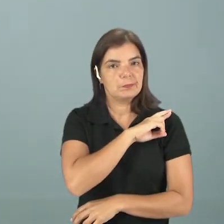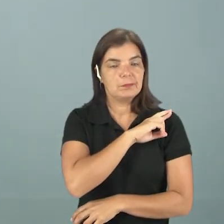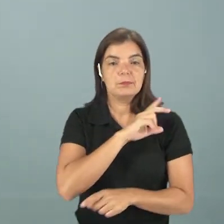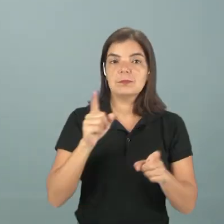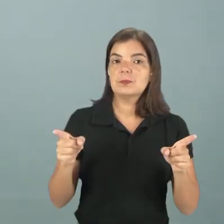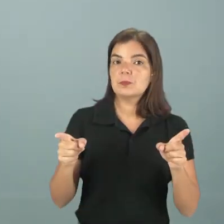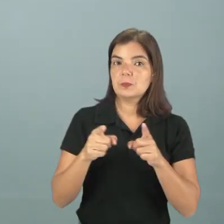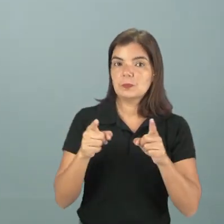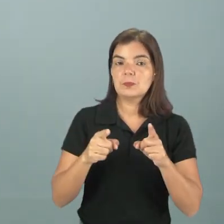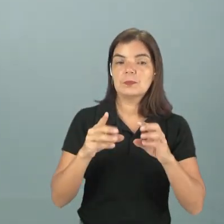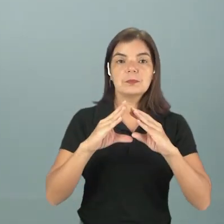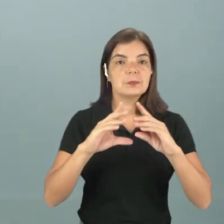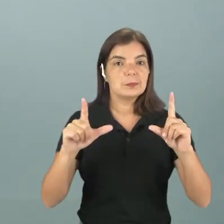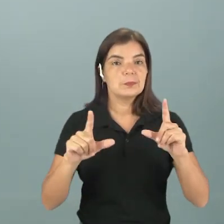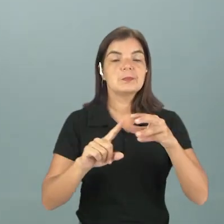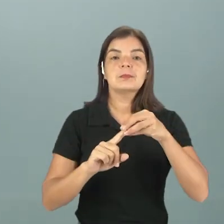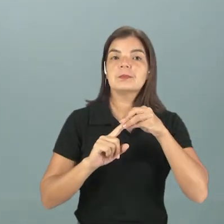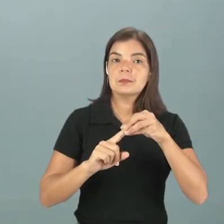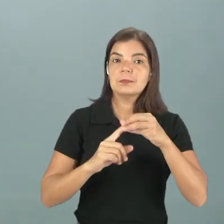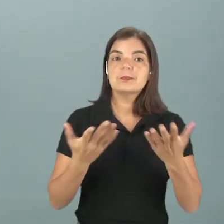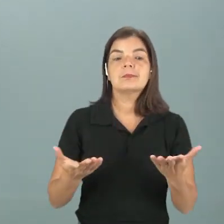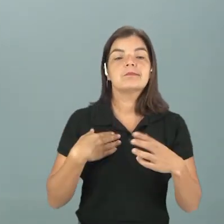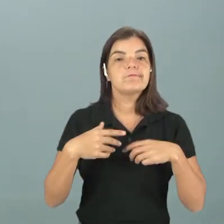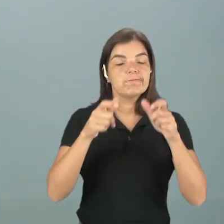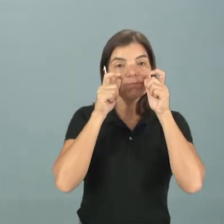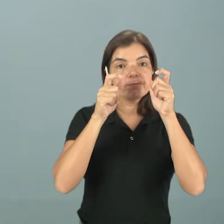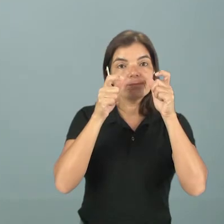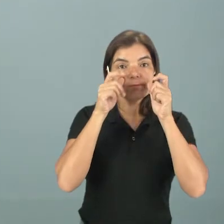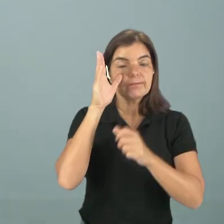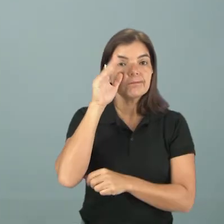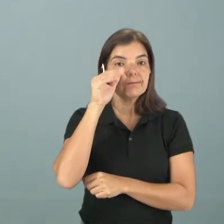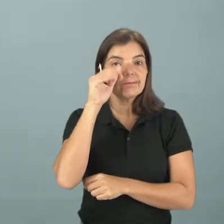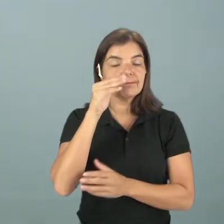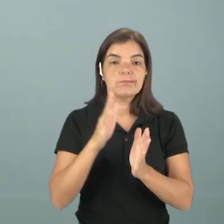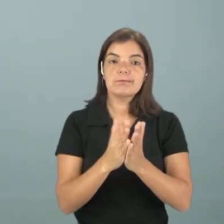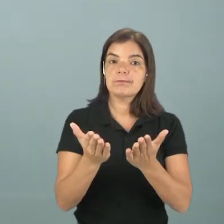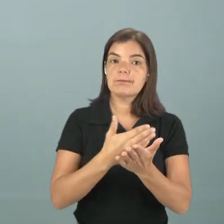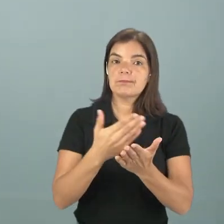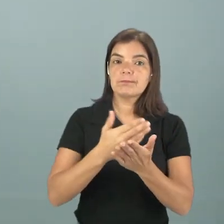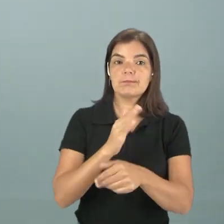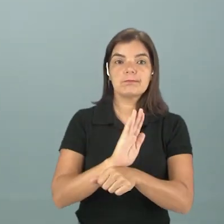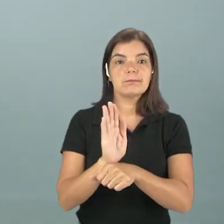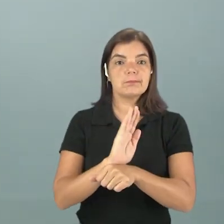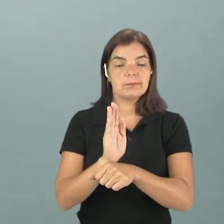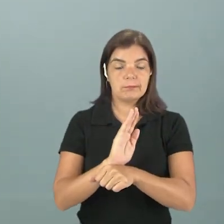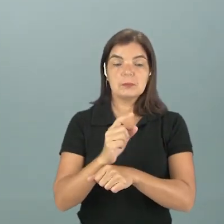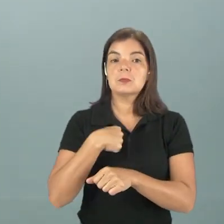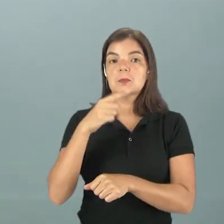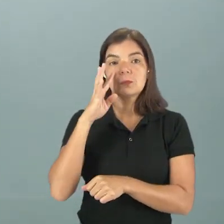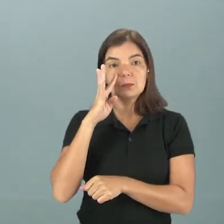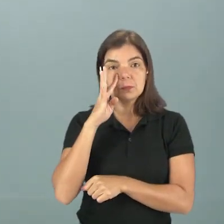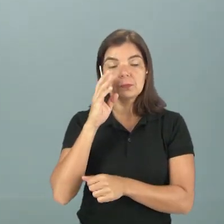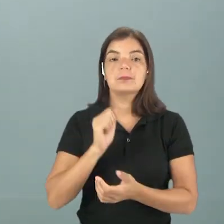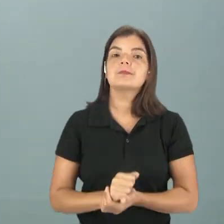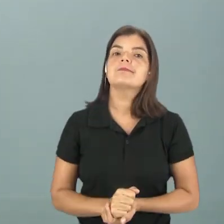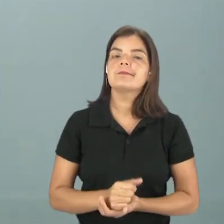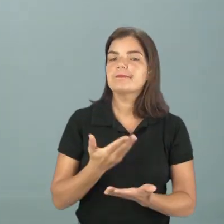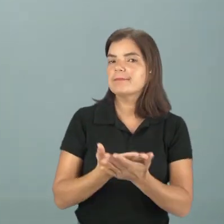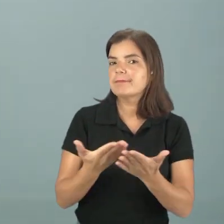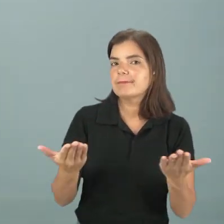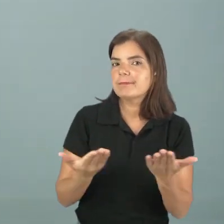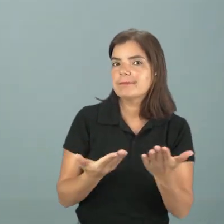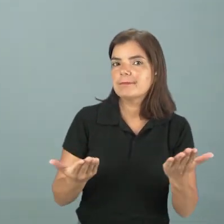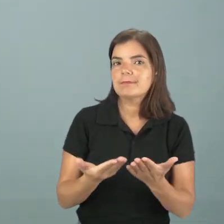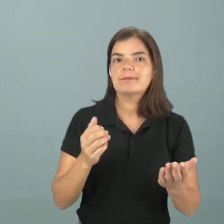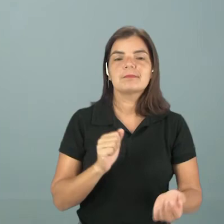mais curto, mais objetivo e claro, para despertar a curiosidade daquele livro, filme ou série que você vai assistir. Essa foi a aula